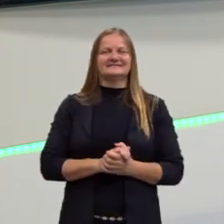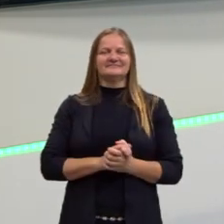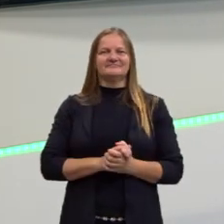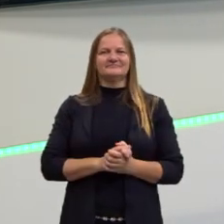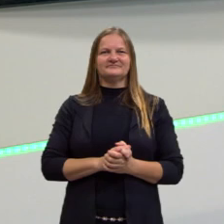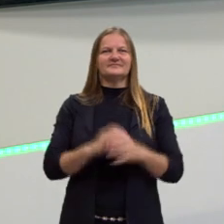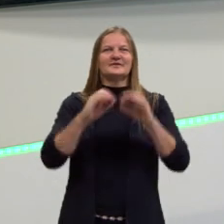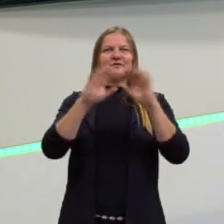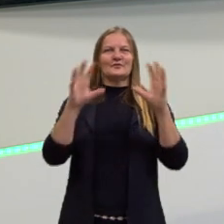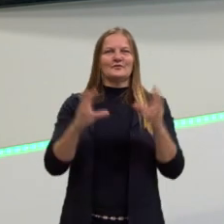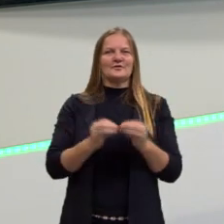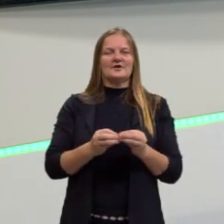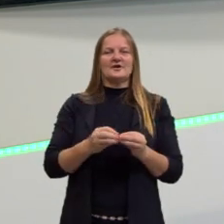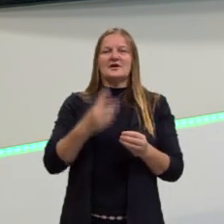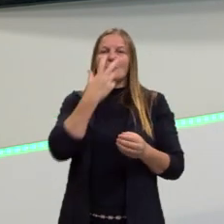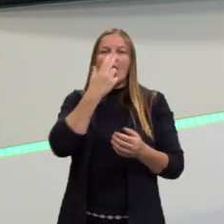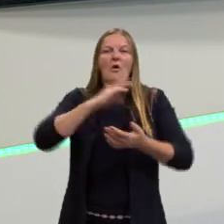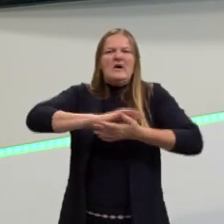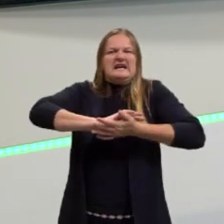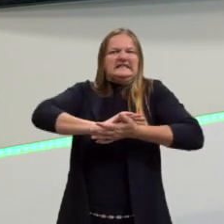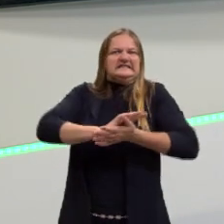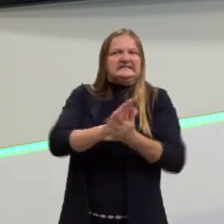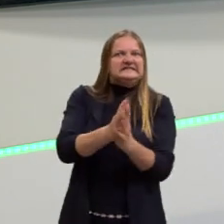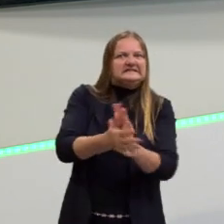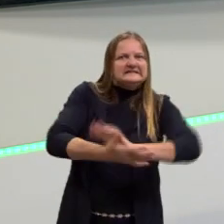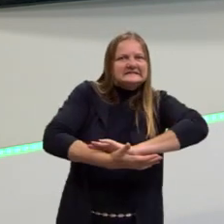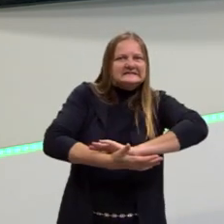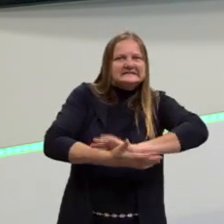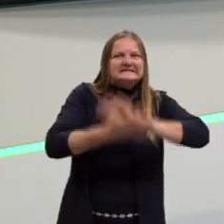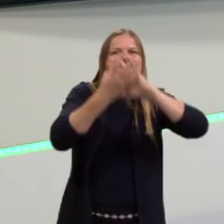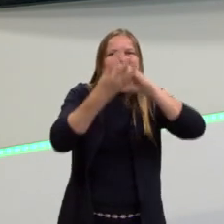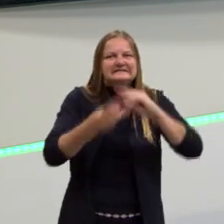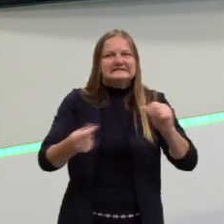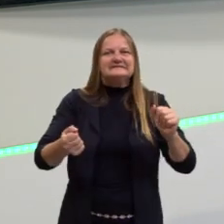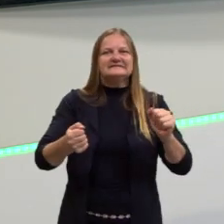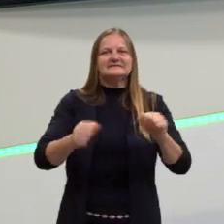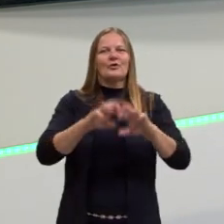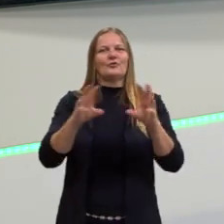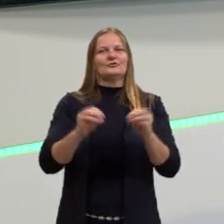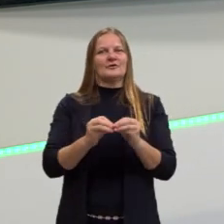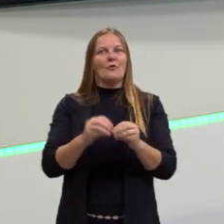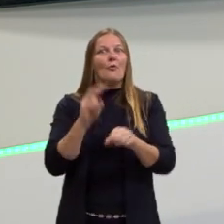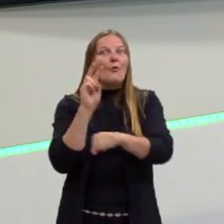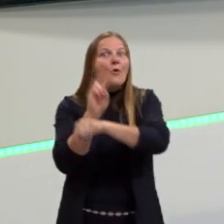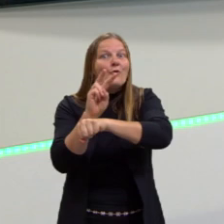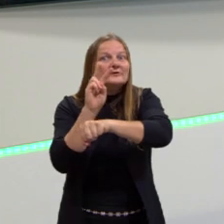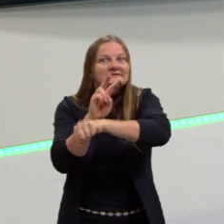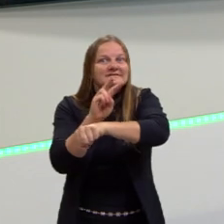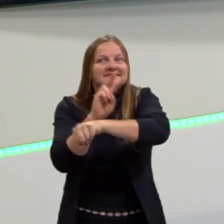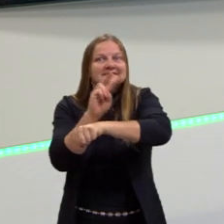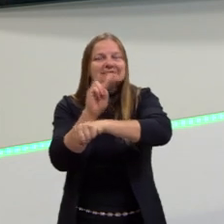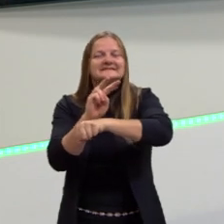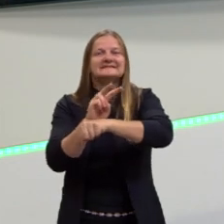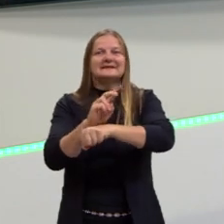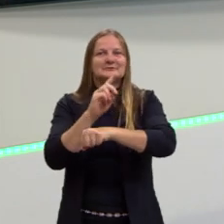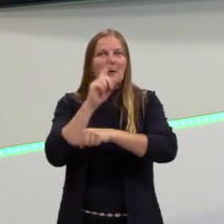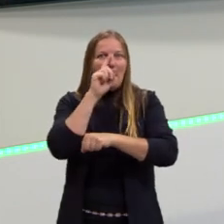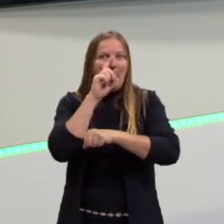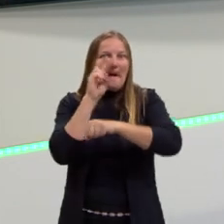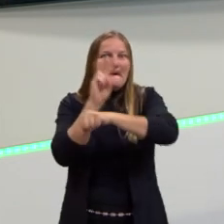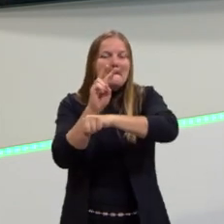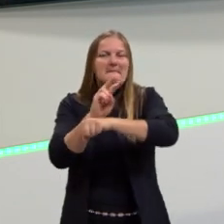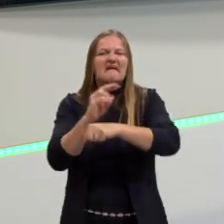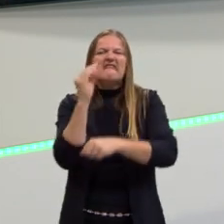isso destrói a conclusão isso faz com que esses itens né que a gente vai mostrar agora são coisas que fazem ficar conclusão fique